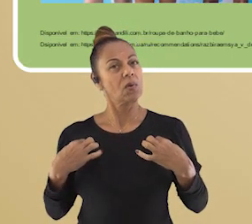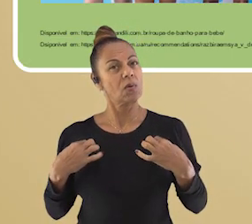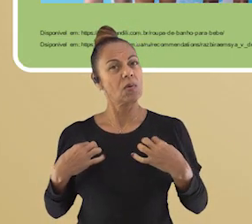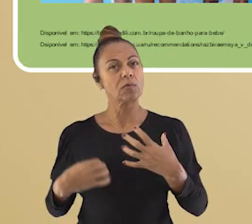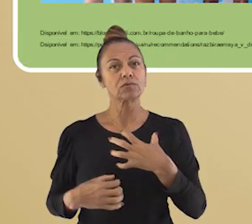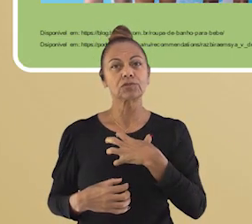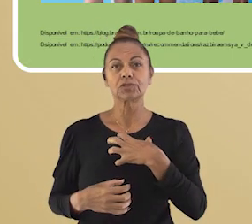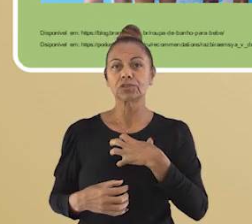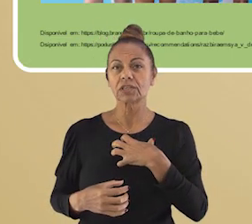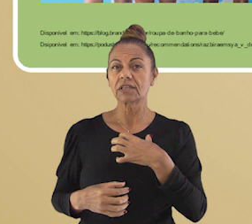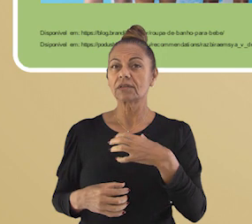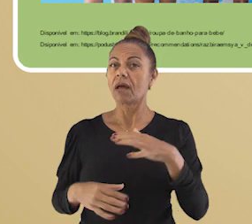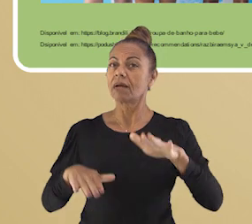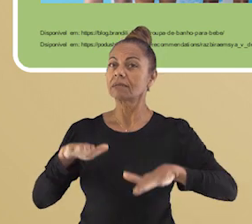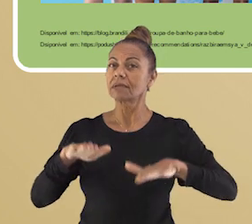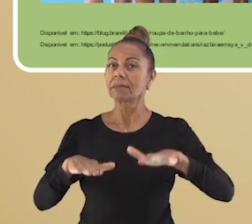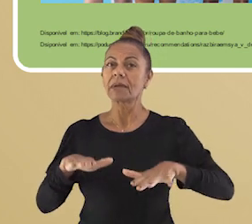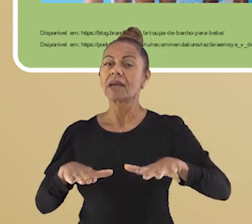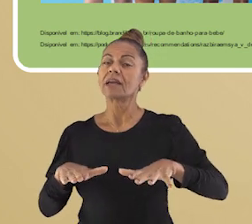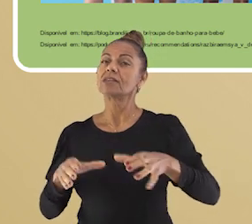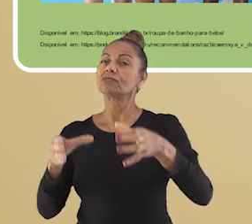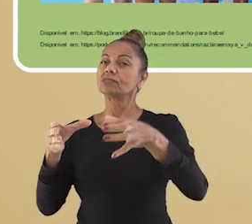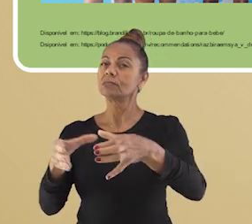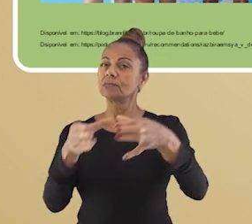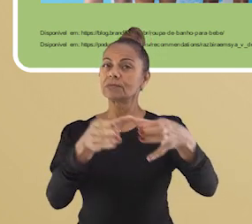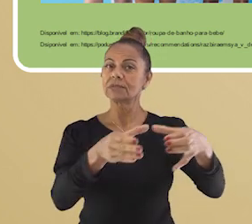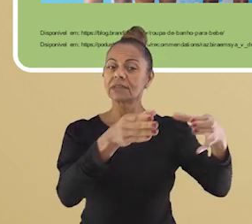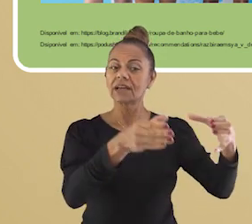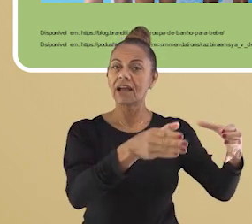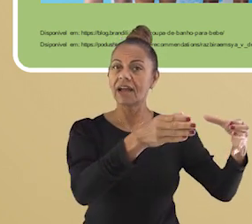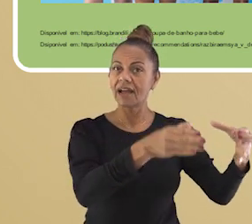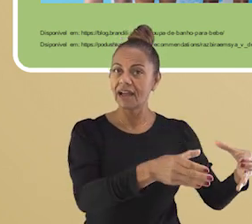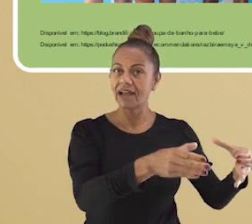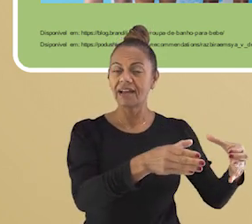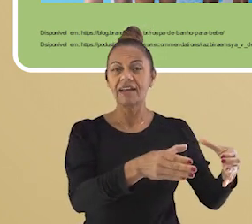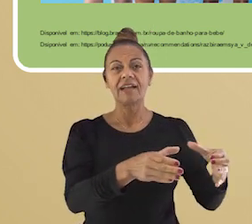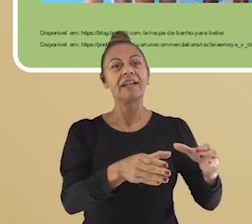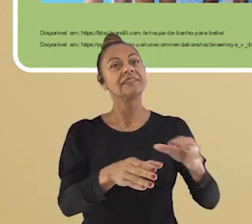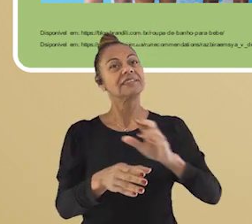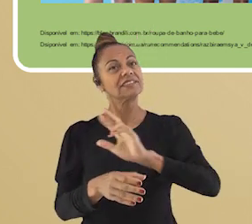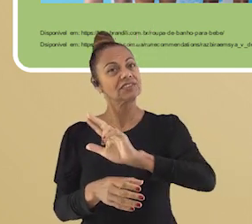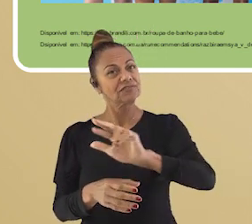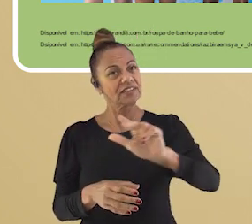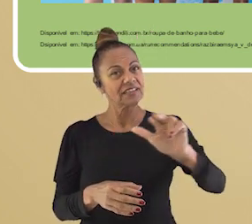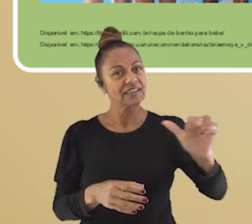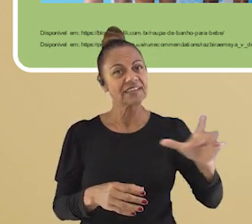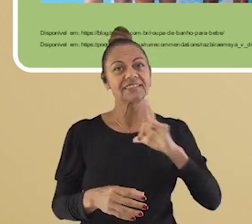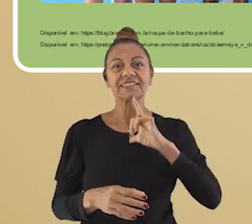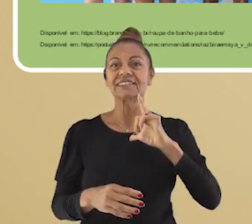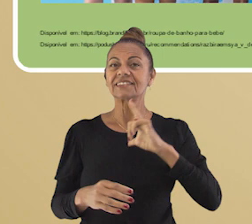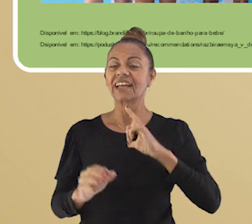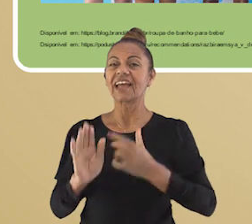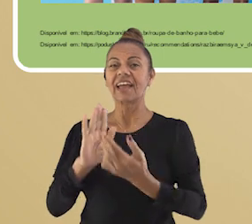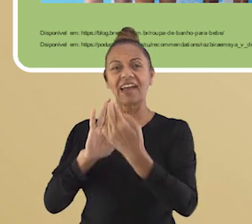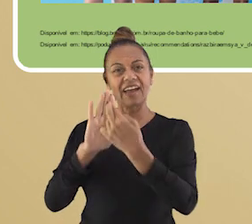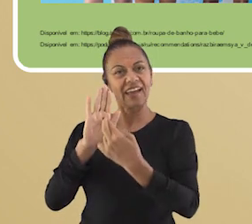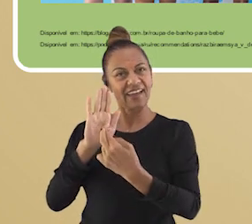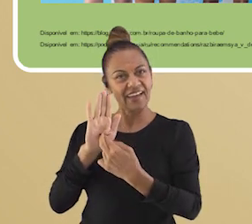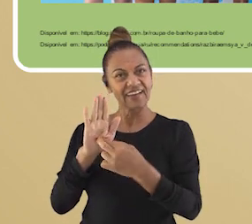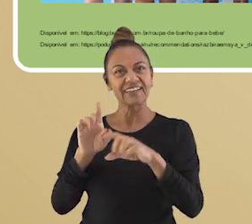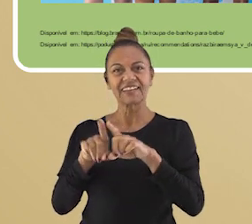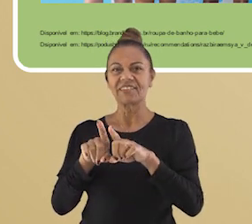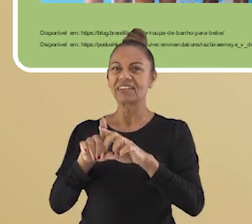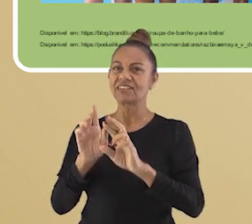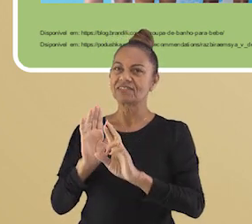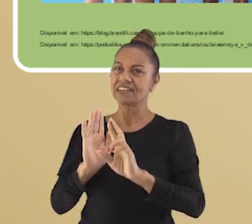de se vestir são regras, que mudam de acordo com o ambiente. Afinal, lugares diferentes